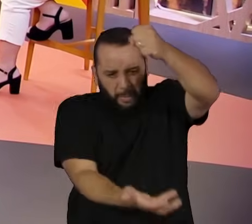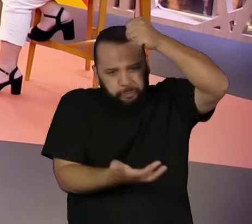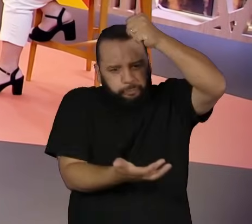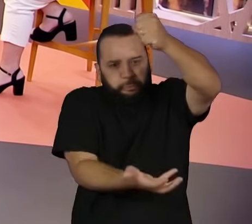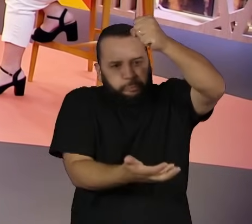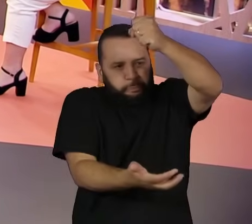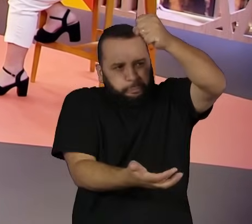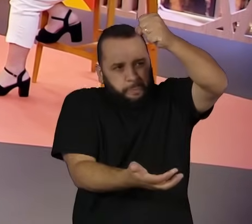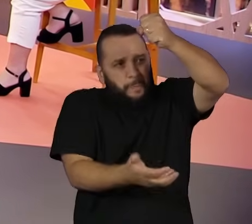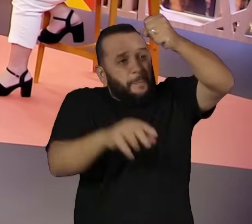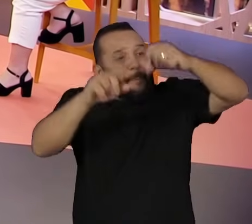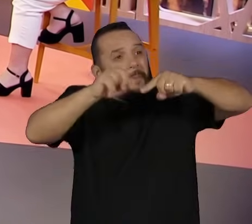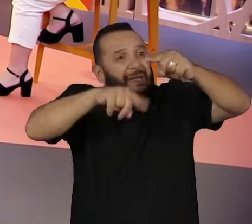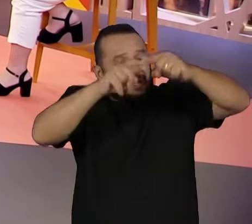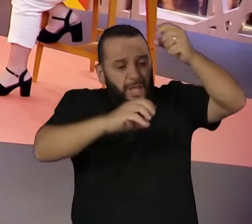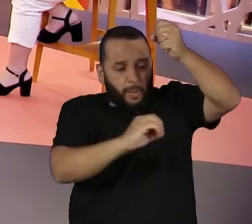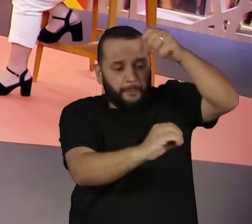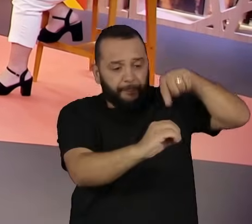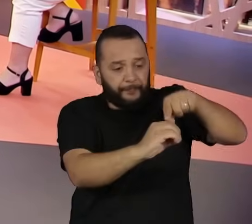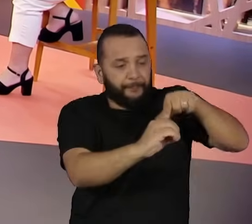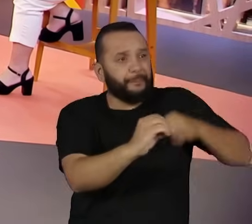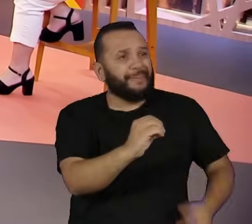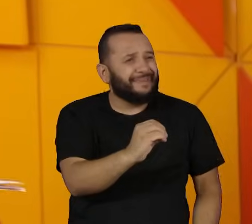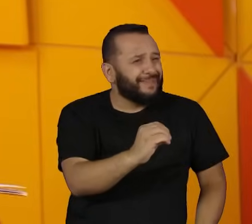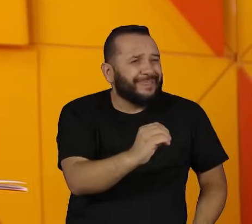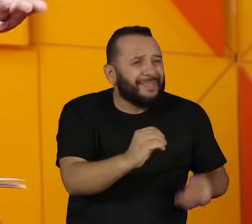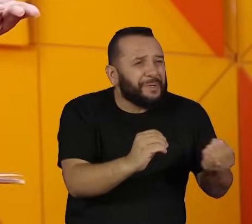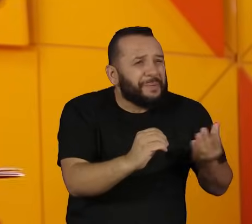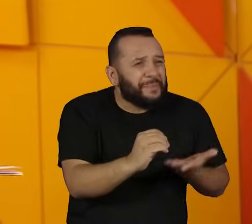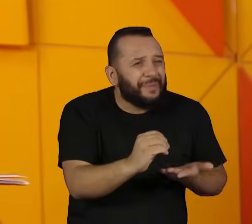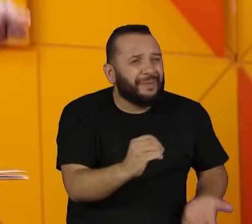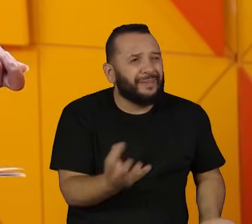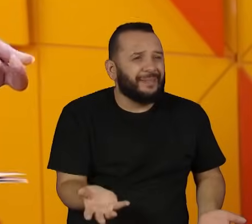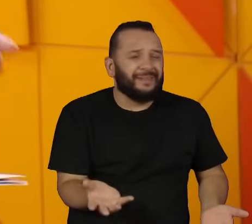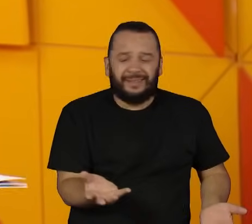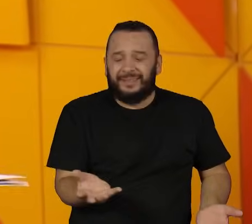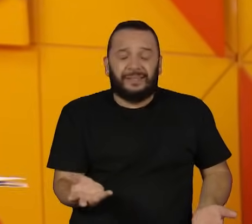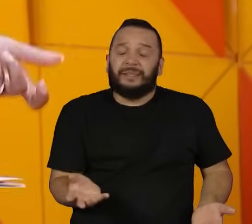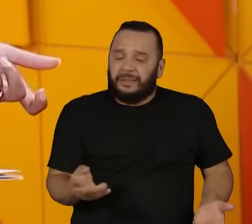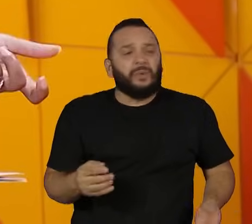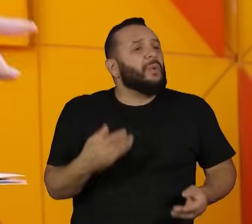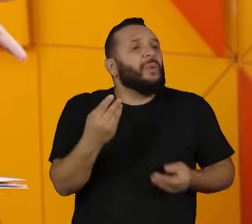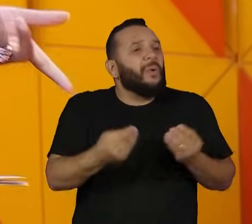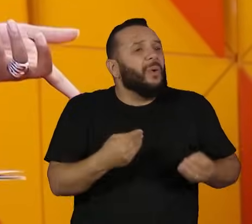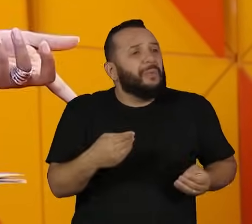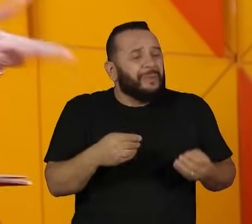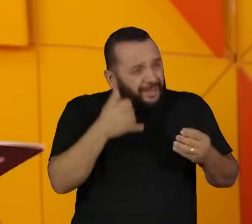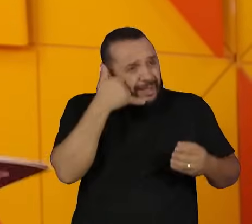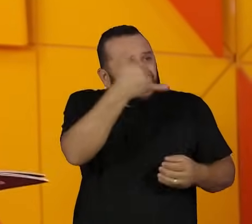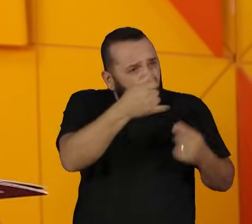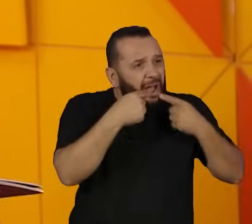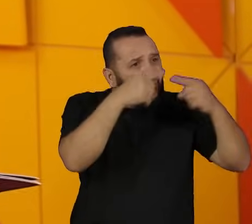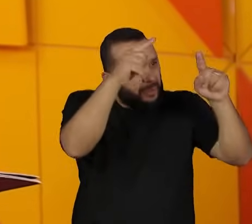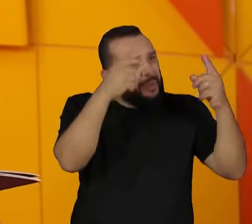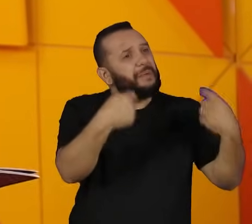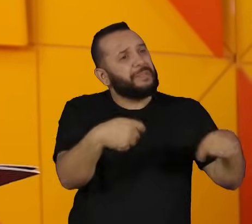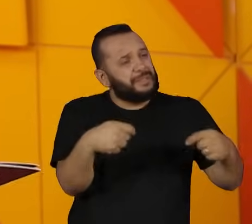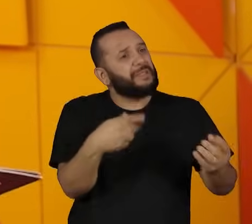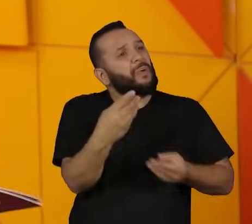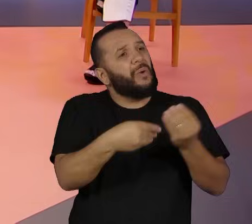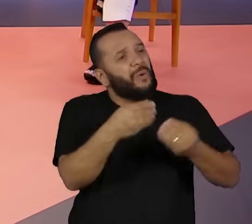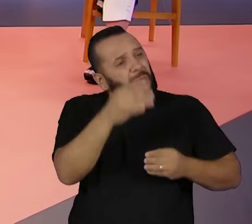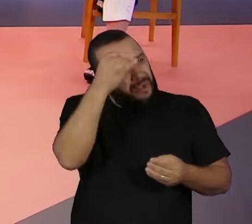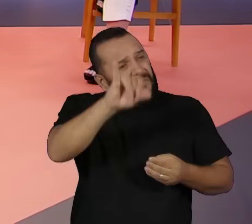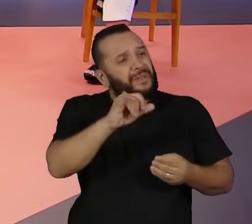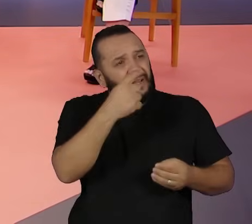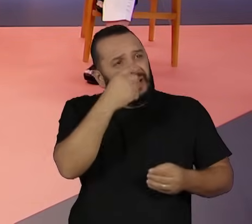Que não é quebrável. Que outras atitudes a gente, como esse consumidor final, a gente pode ter para diminuir essa produção de lixo? Sim.